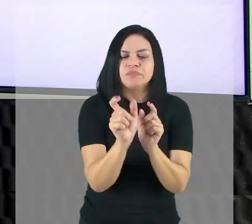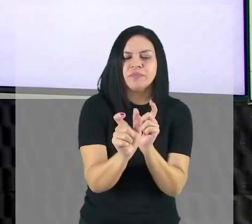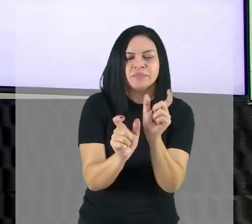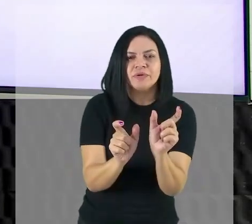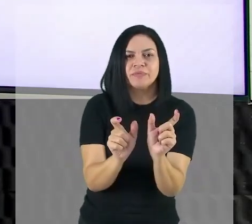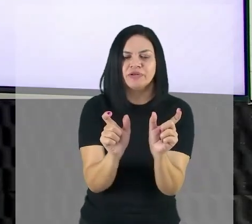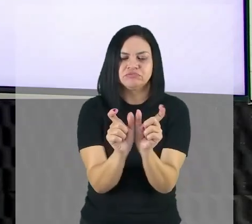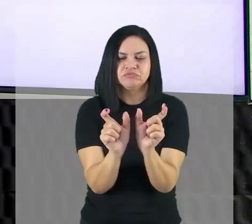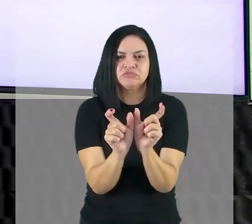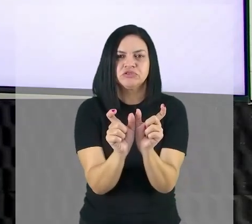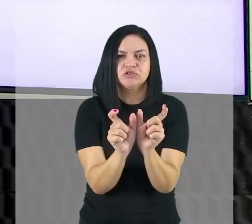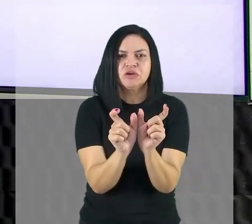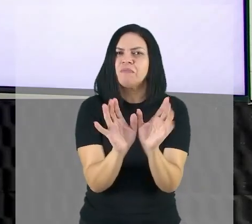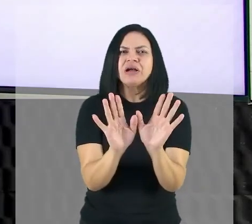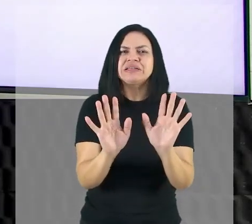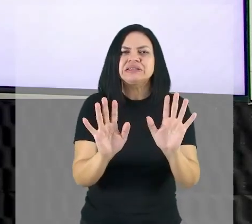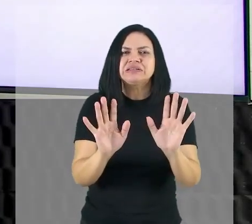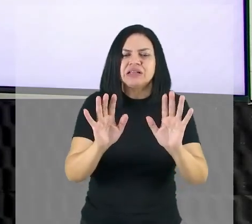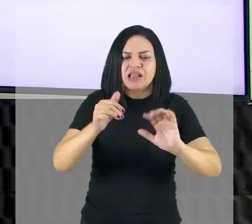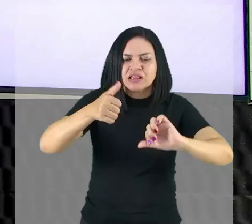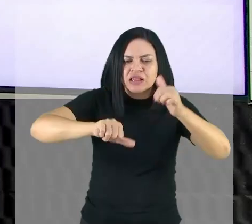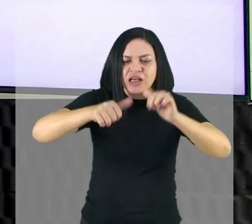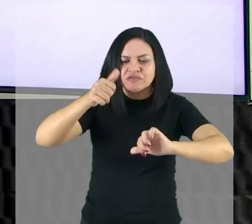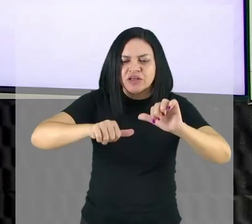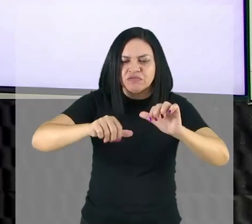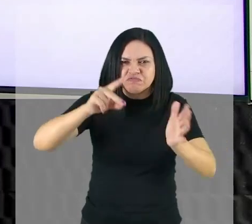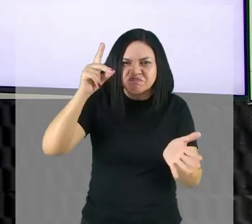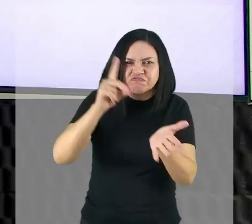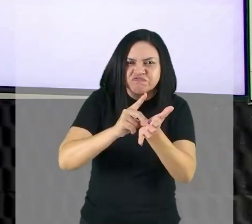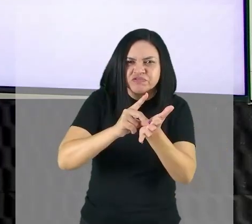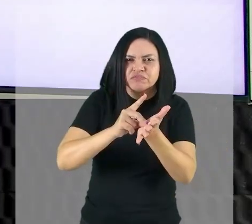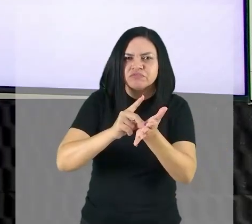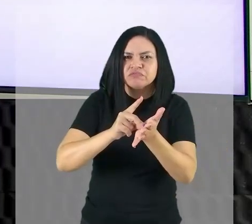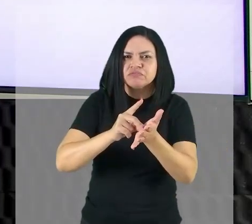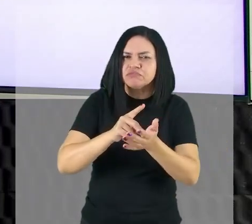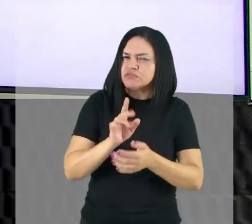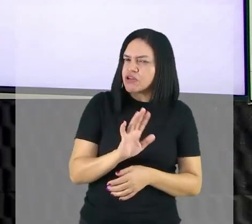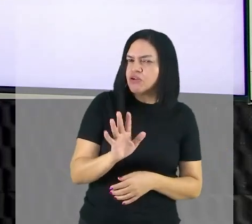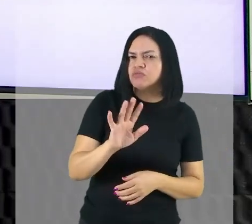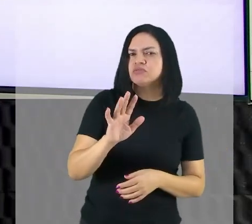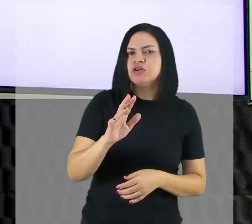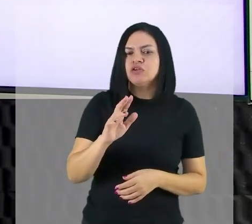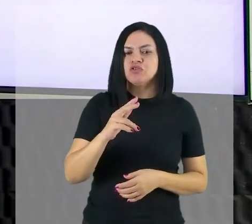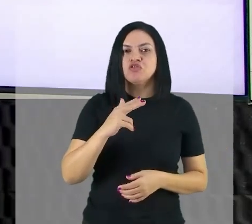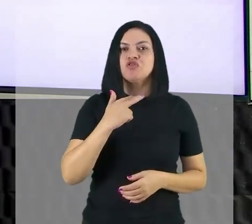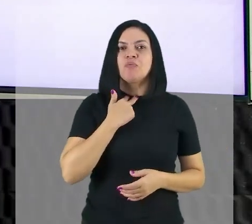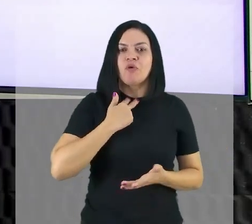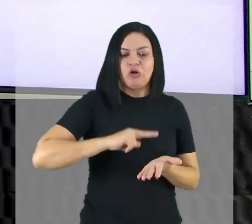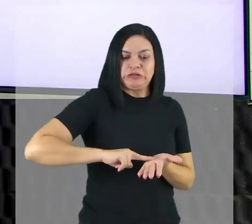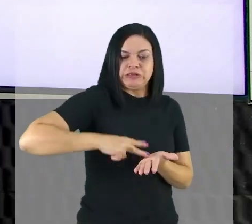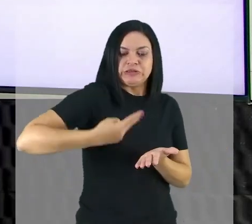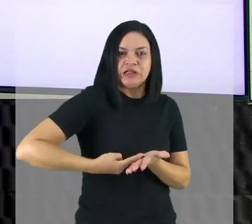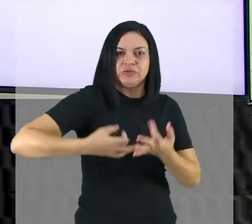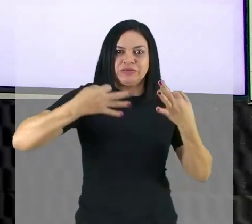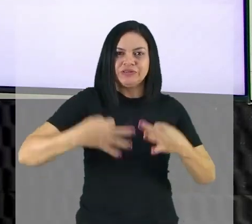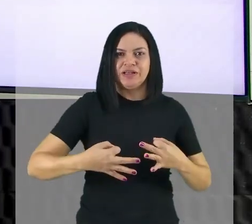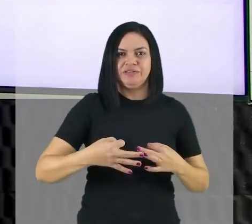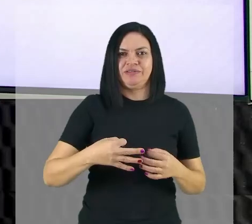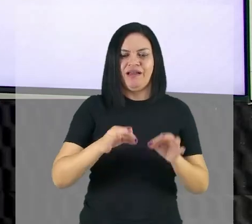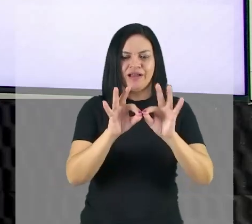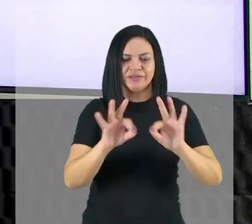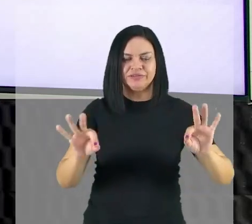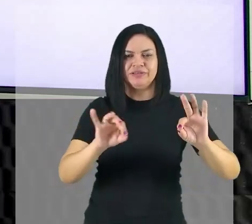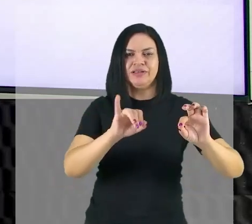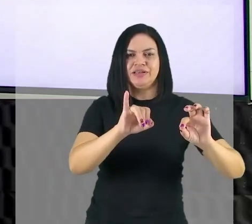mas que não devem ser analisados literalmente. Quer dizer, eu não posso traduzir ao pé da letra, porque se